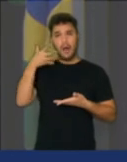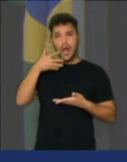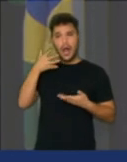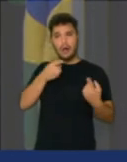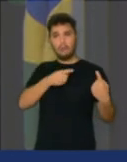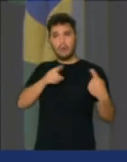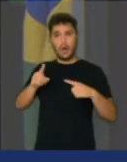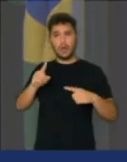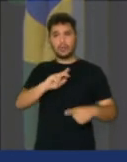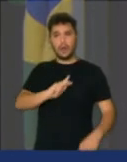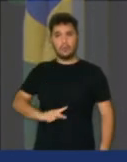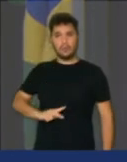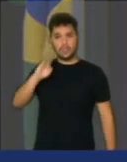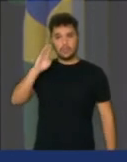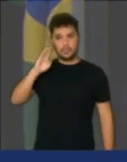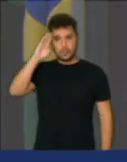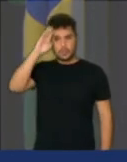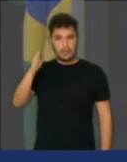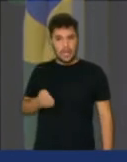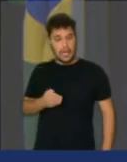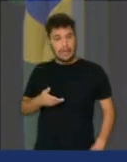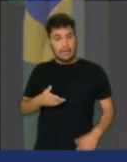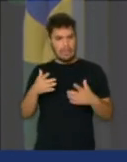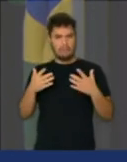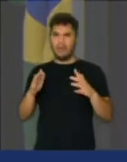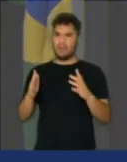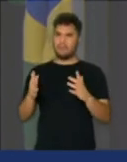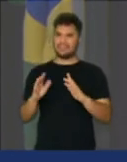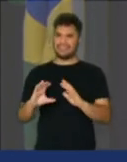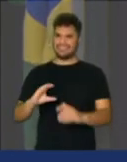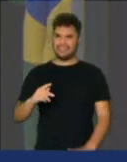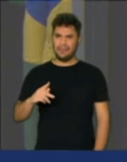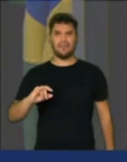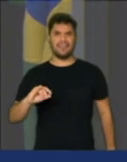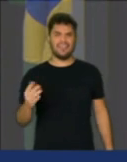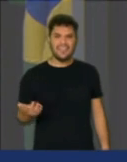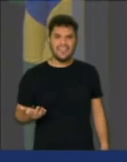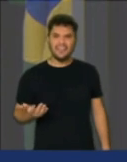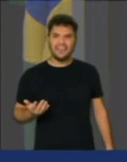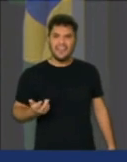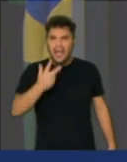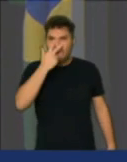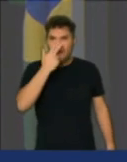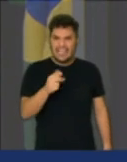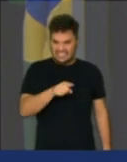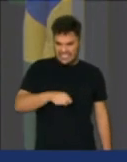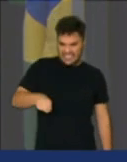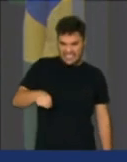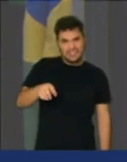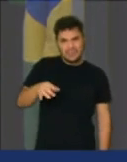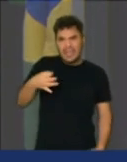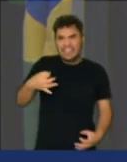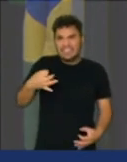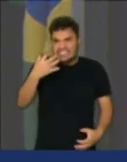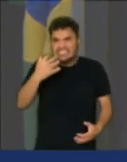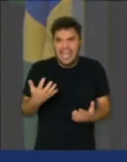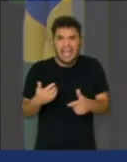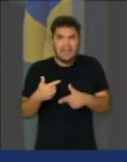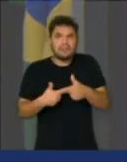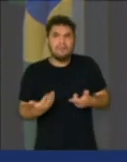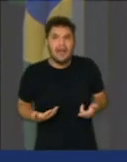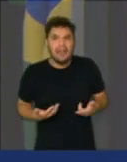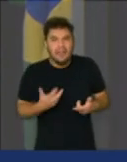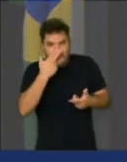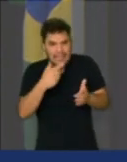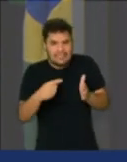o presidente e aplaudir essa CPI, como se realmente aquilo fosse sério, como se aqueles